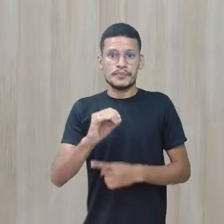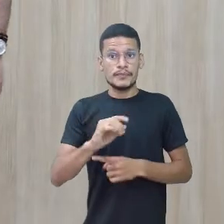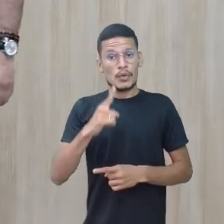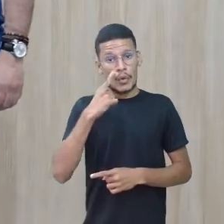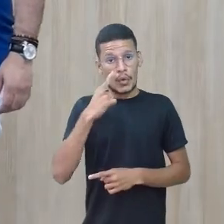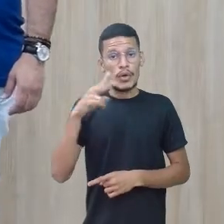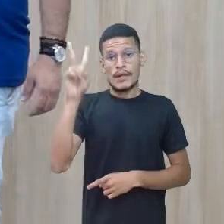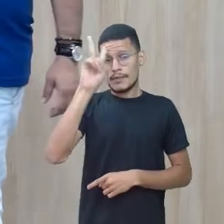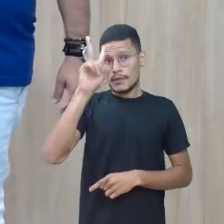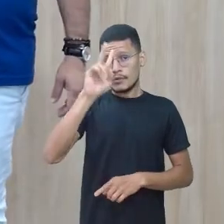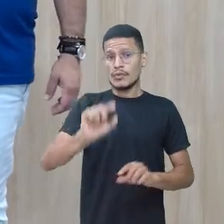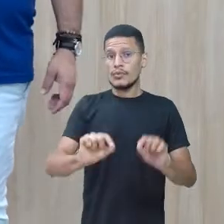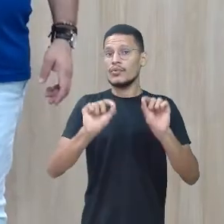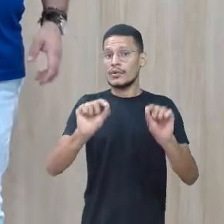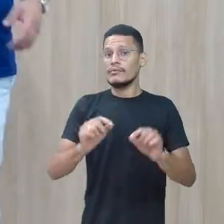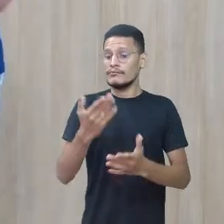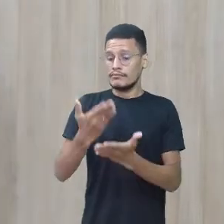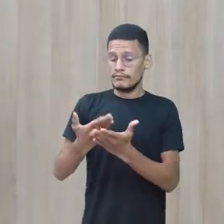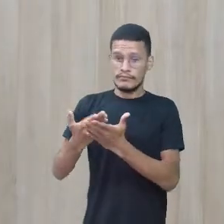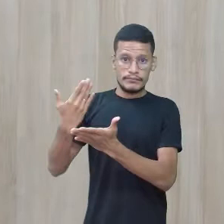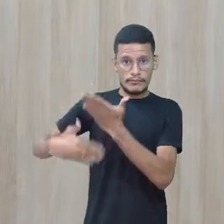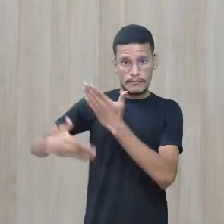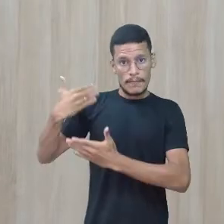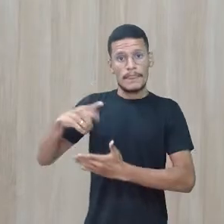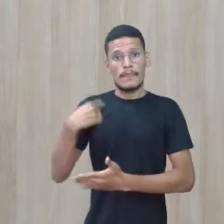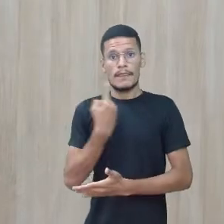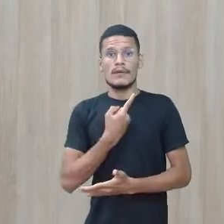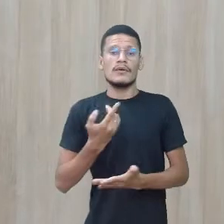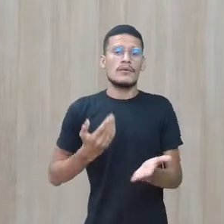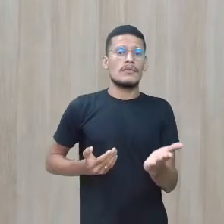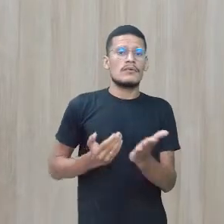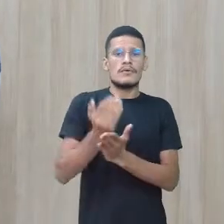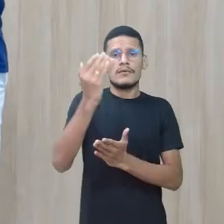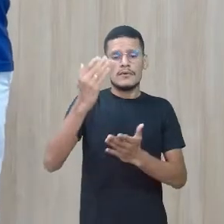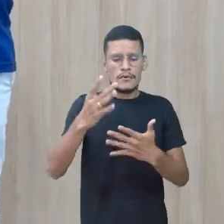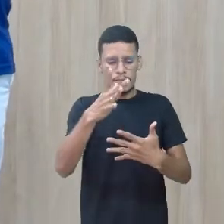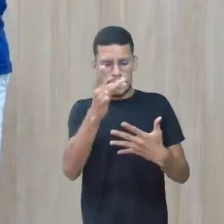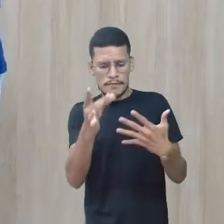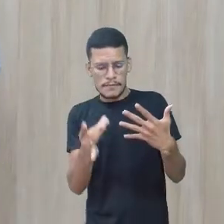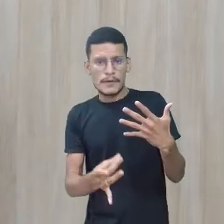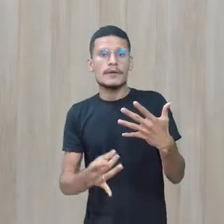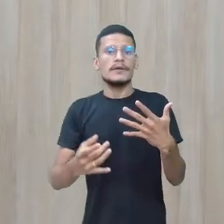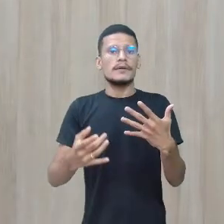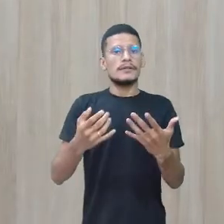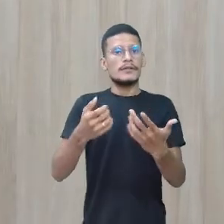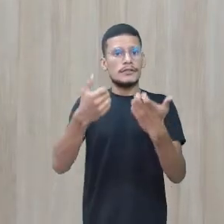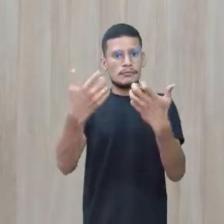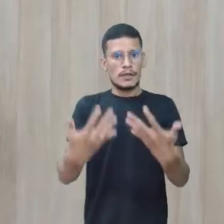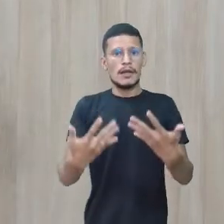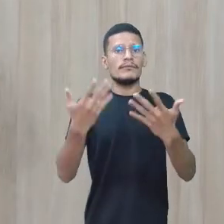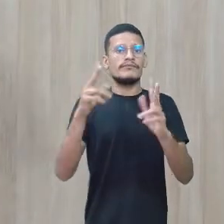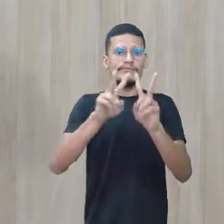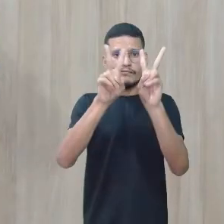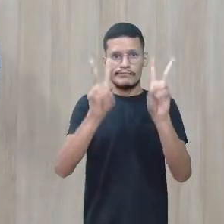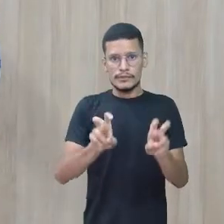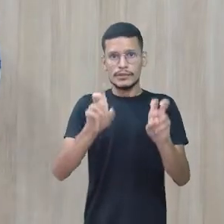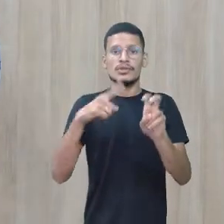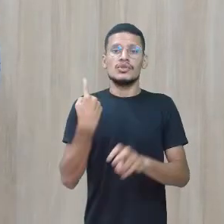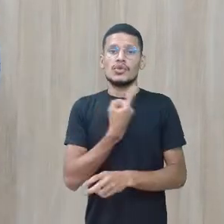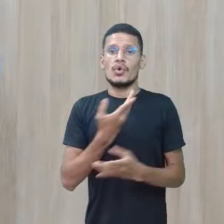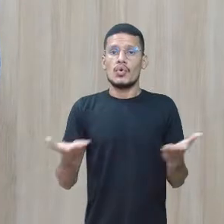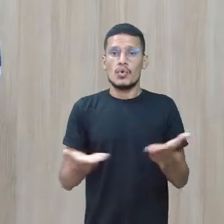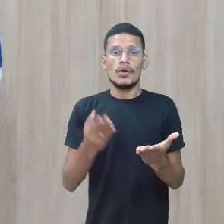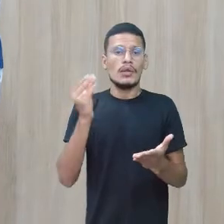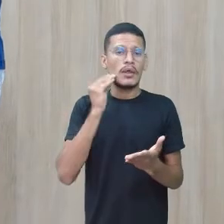que na aula passada a gente começou, né, trabalhando essa temática, então a gente vai tentar